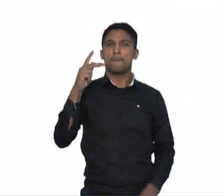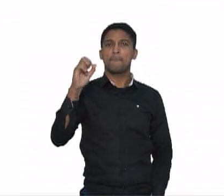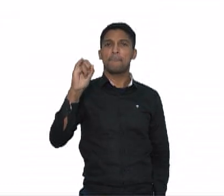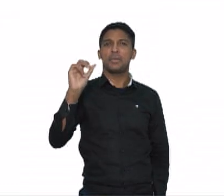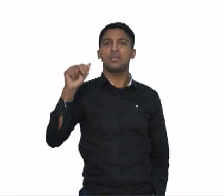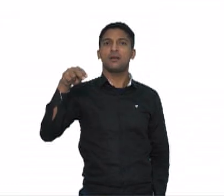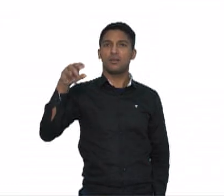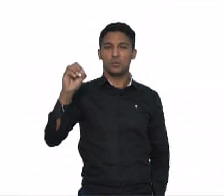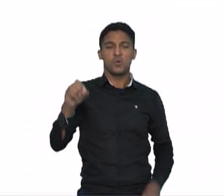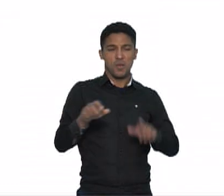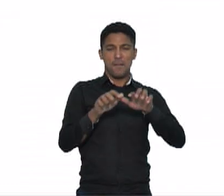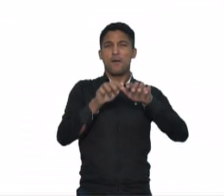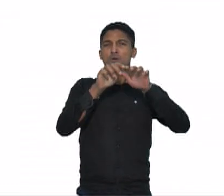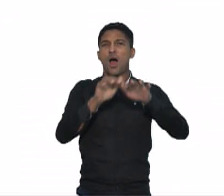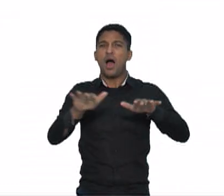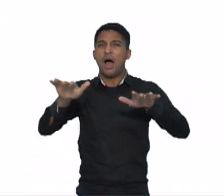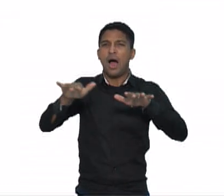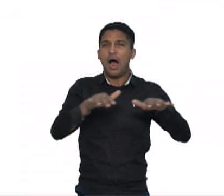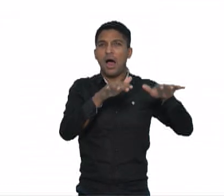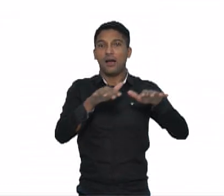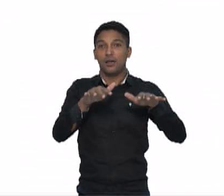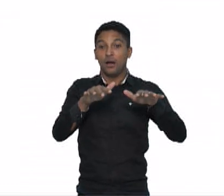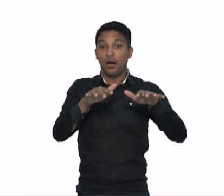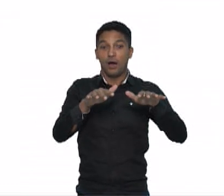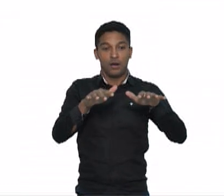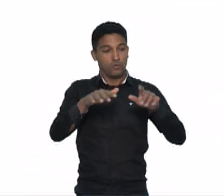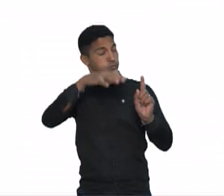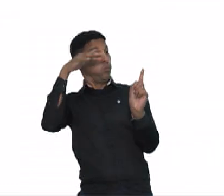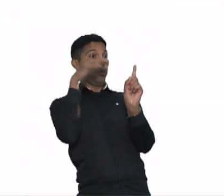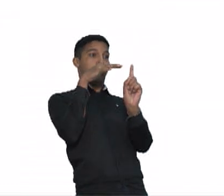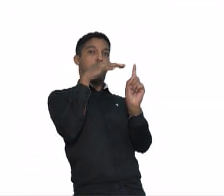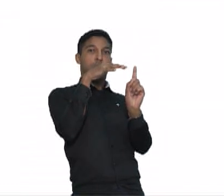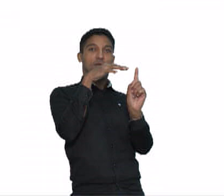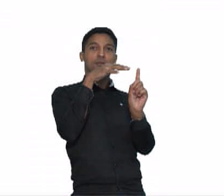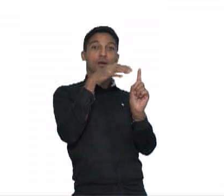exemplo, certo? Então nós temos objeto direto e indireto.